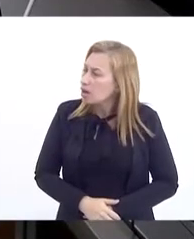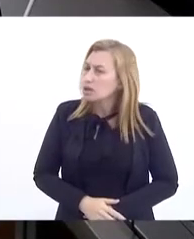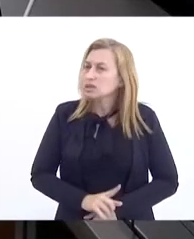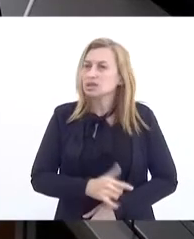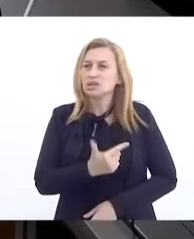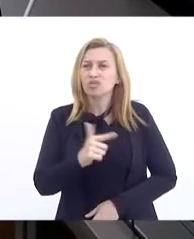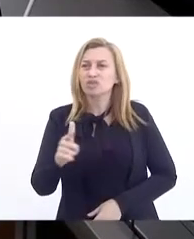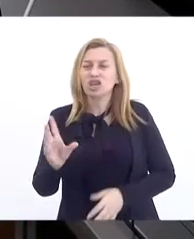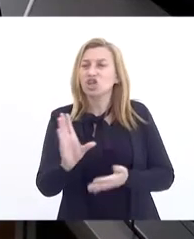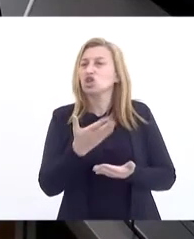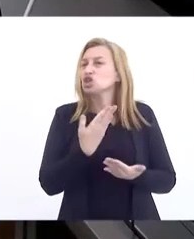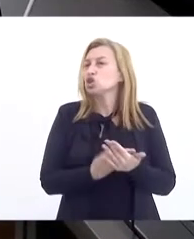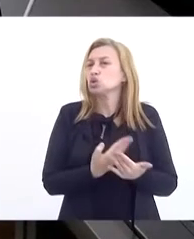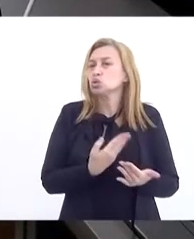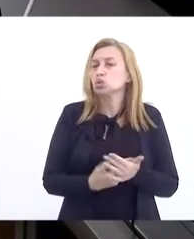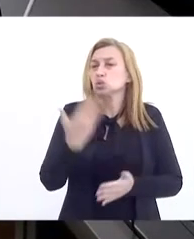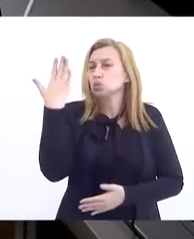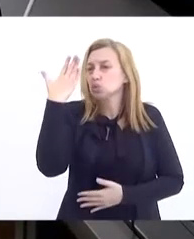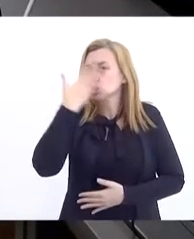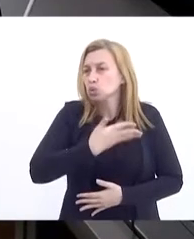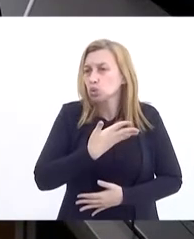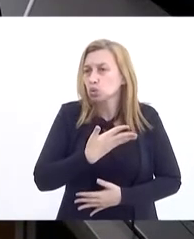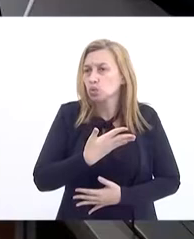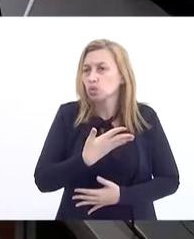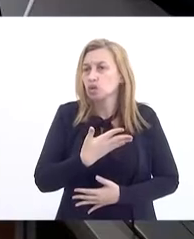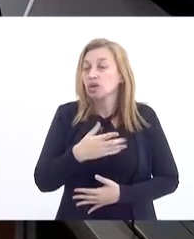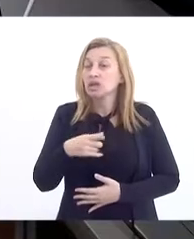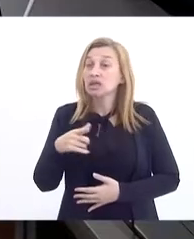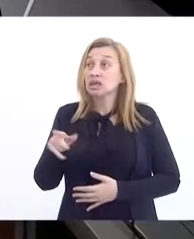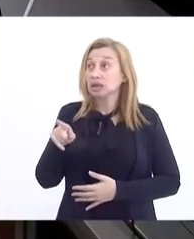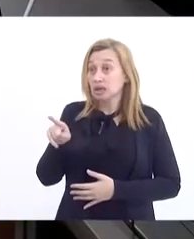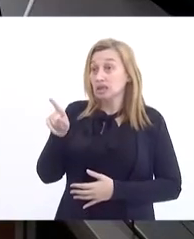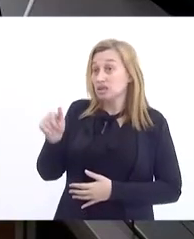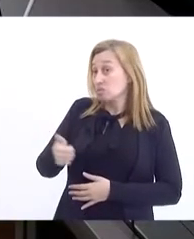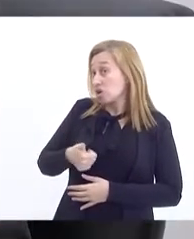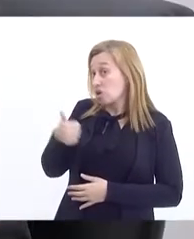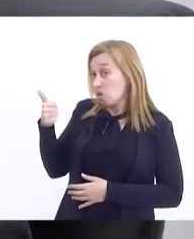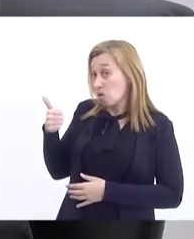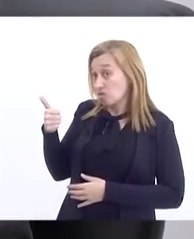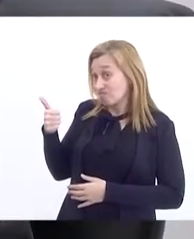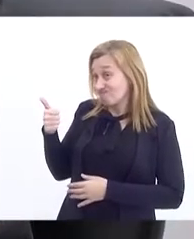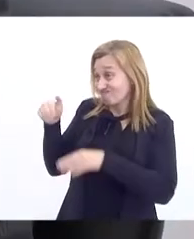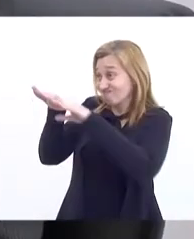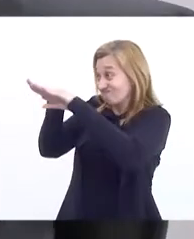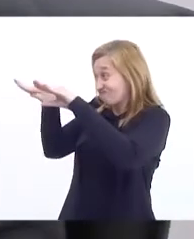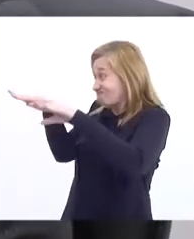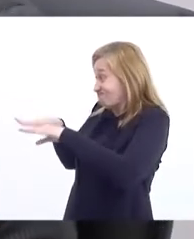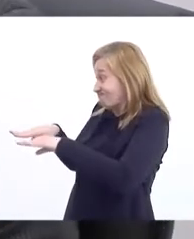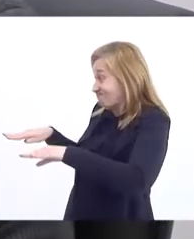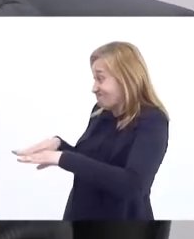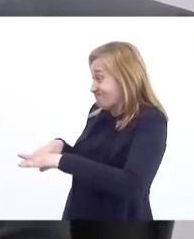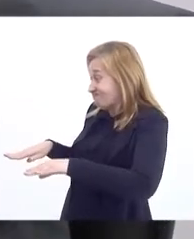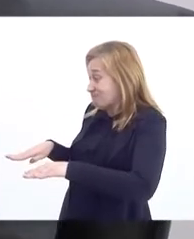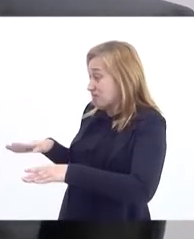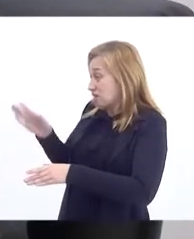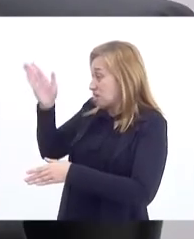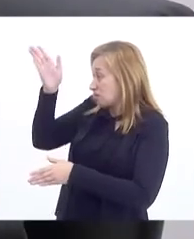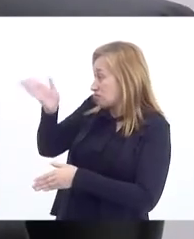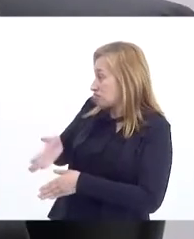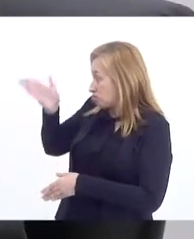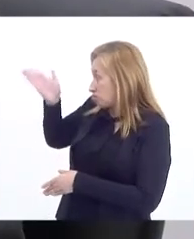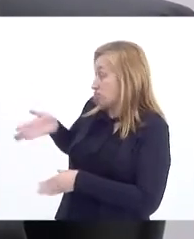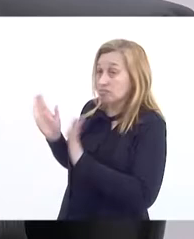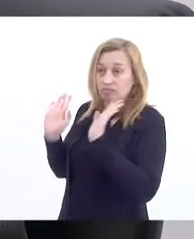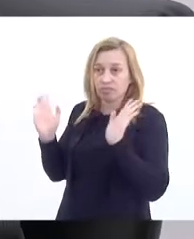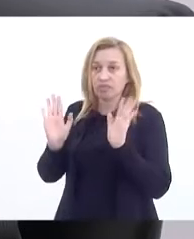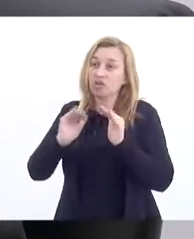nenhum estudo que comprove que esse é o melhor mecanismo. E a xologia também não nos cabe aqui. Eu